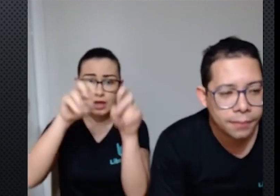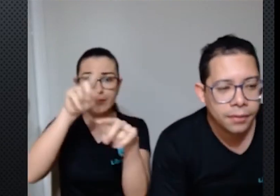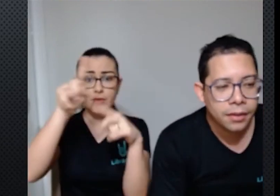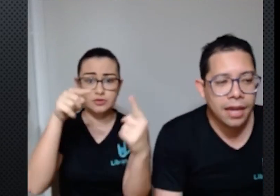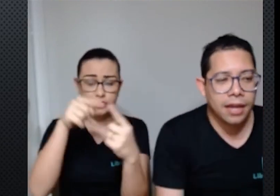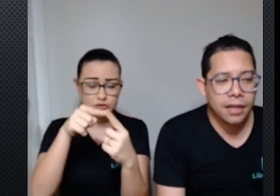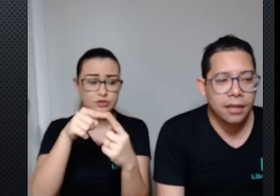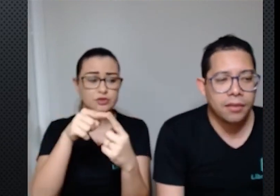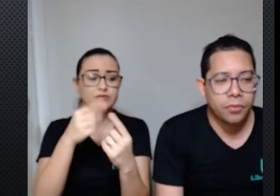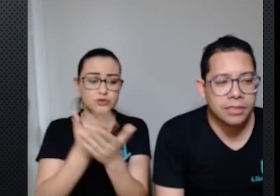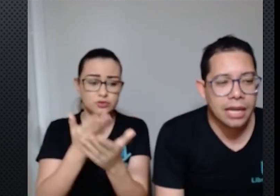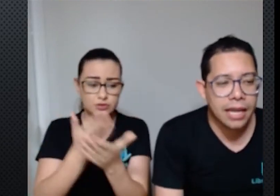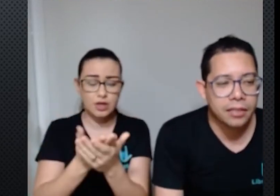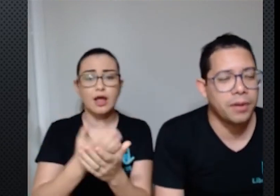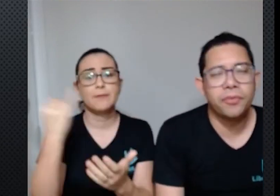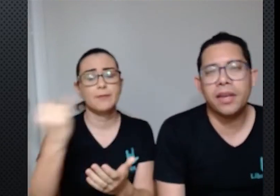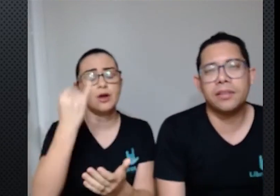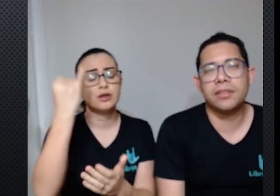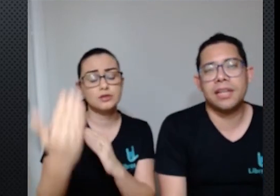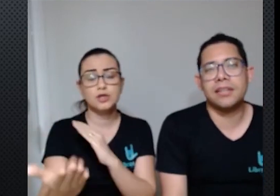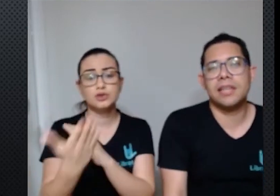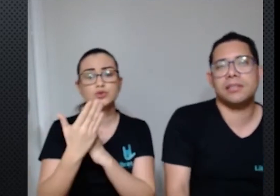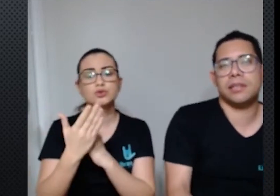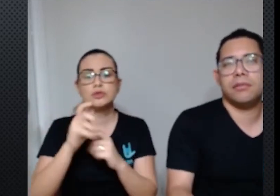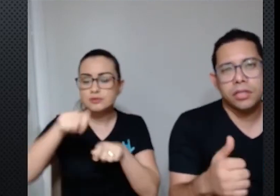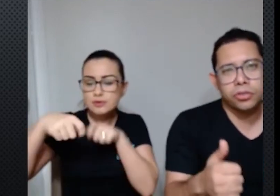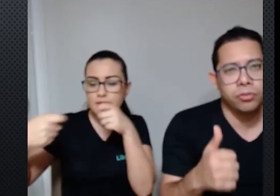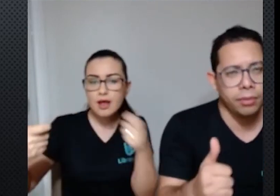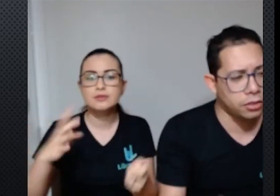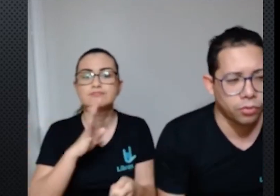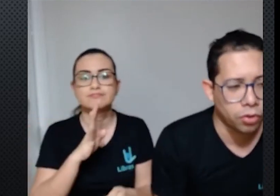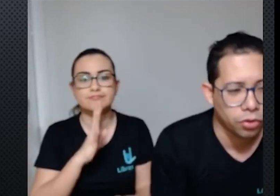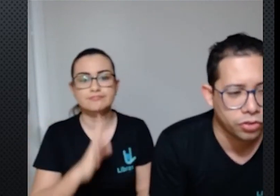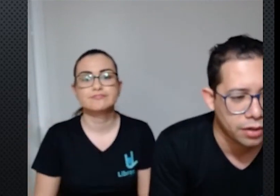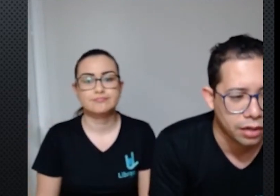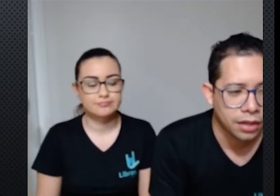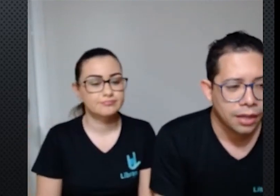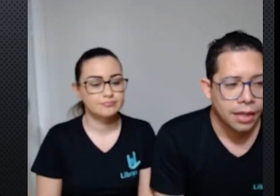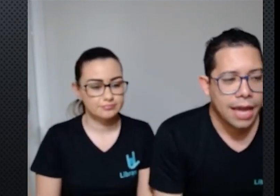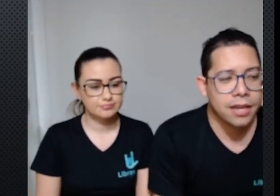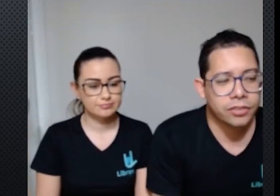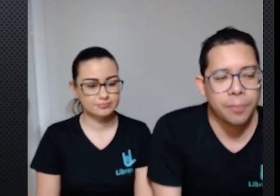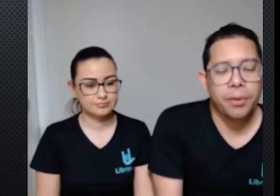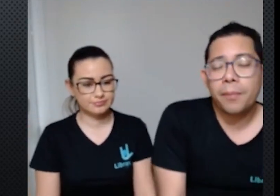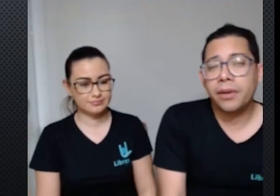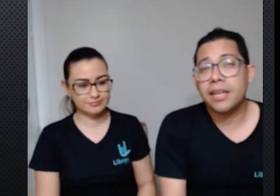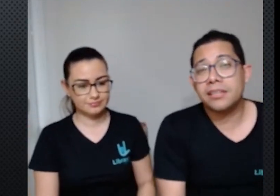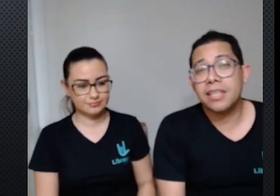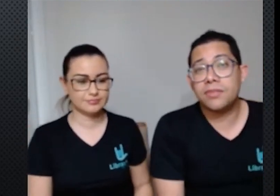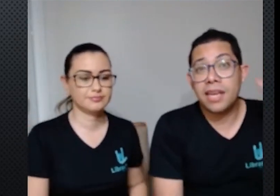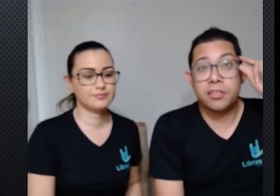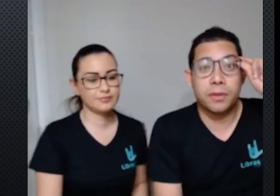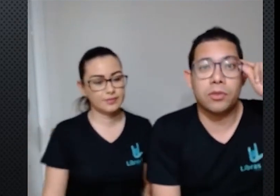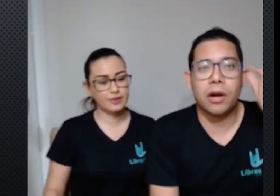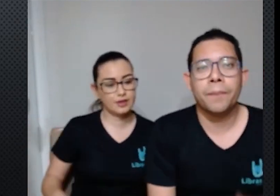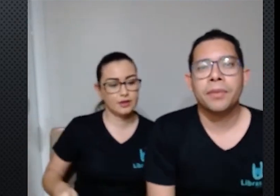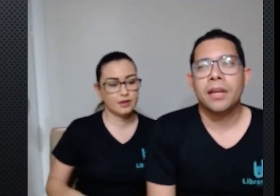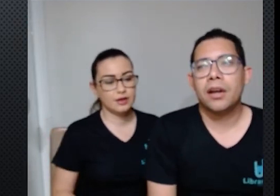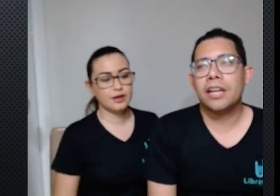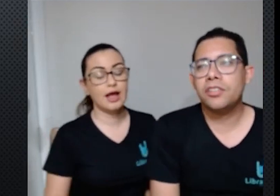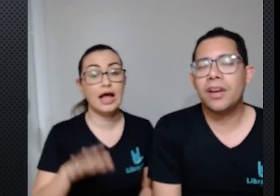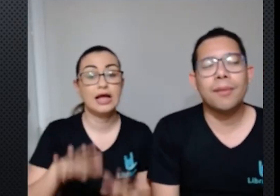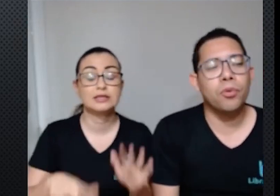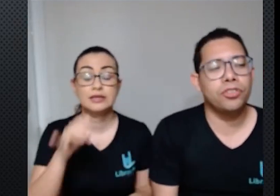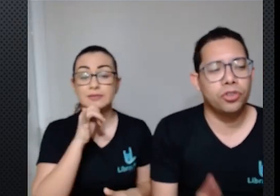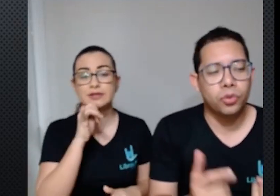né? E aí fortalece perfeito a sinalização. Isso mesmo, Genivaldo. É isso. É porque assim, às vezes, pessoal,